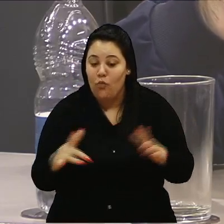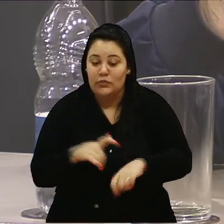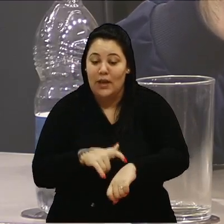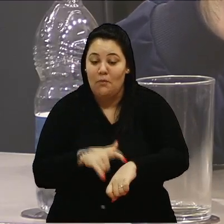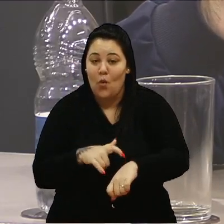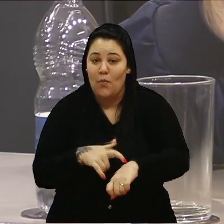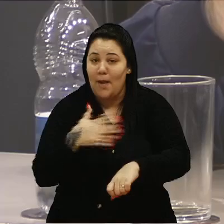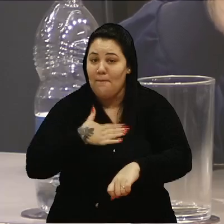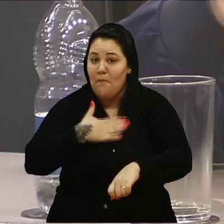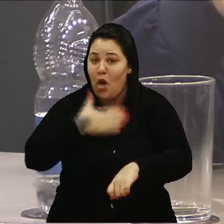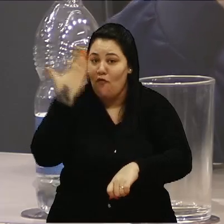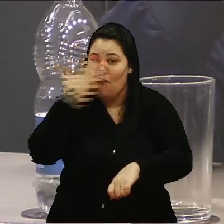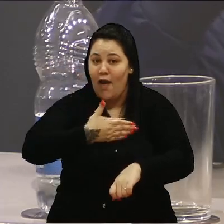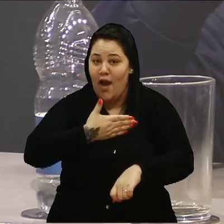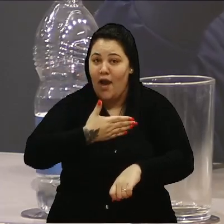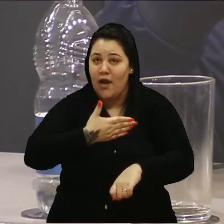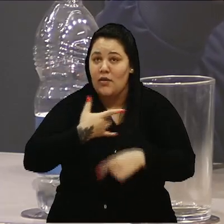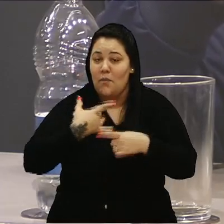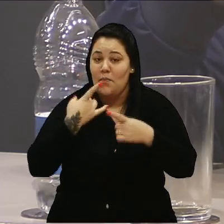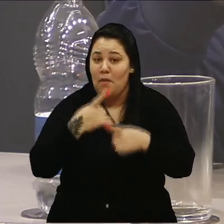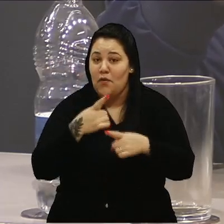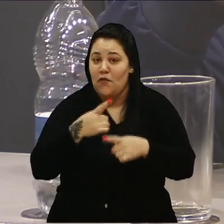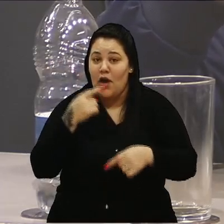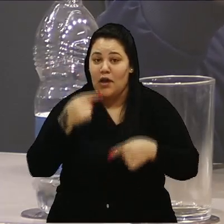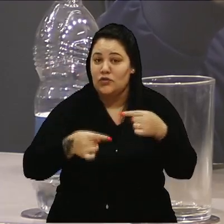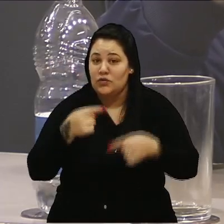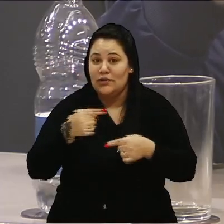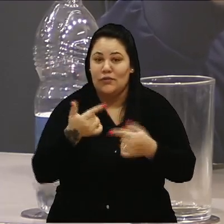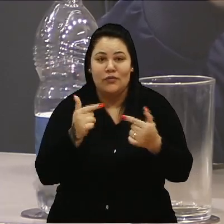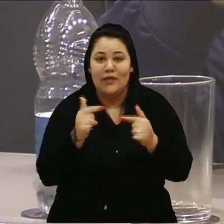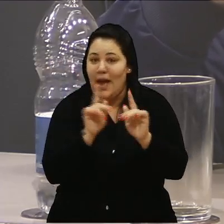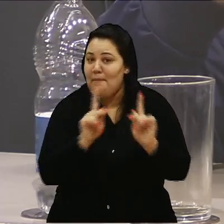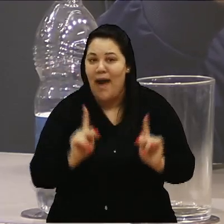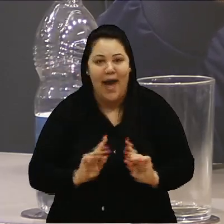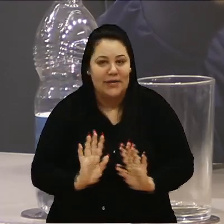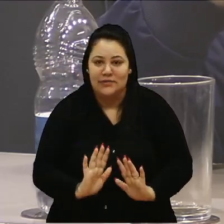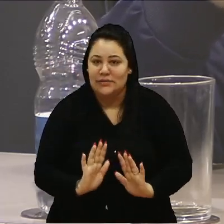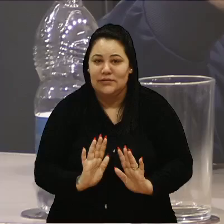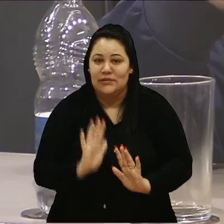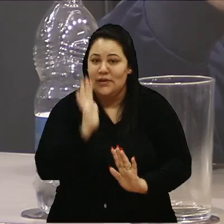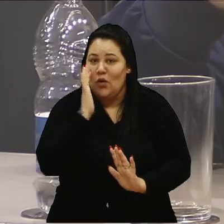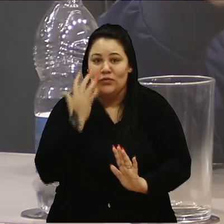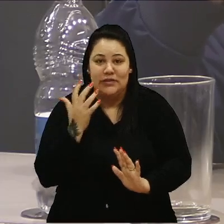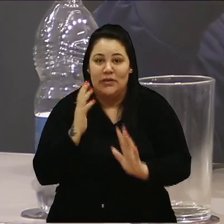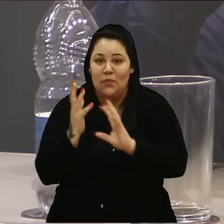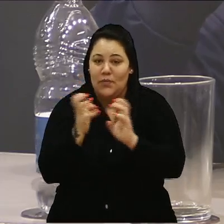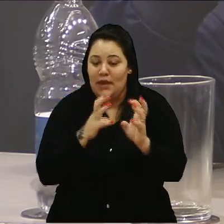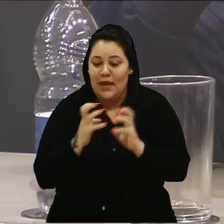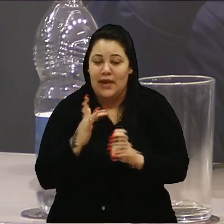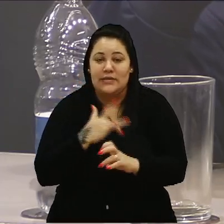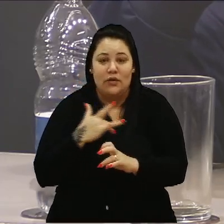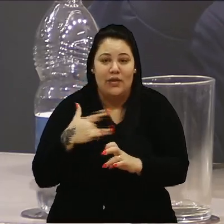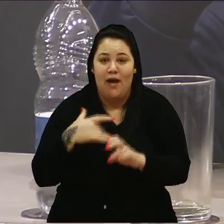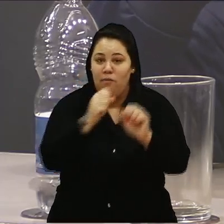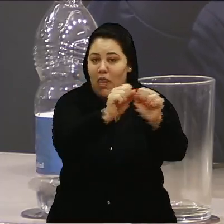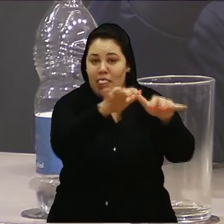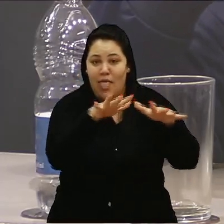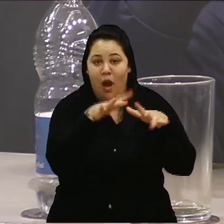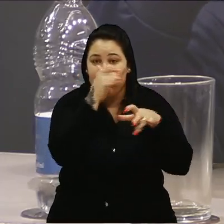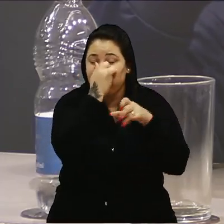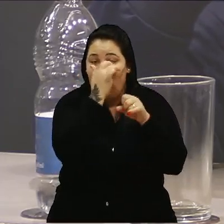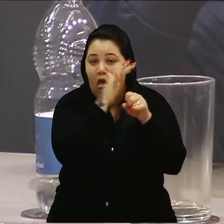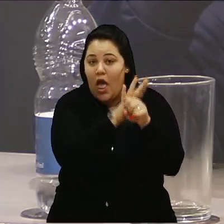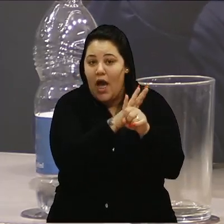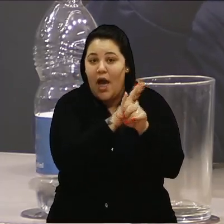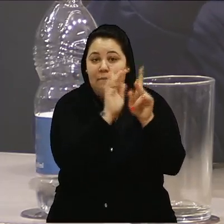provocar um debate, eu fui favorável. E foi na paz ontem o debate, não teve nenhuma briga. Foi um debate saudável, um plenário lotado. Então, as pessoas